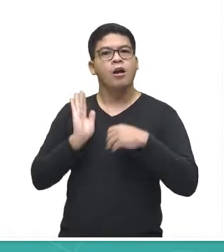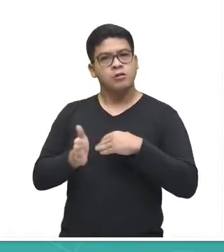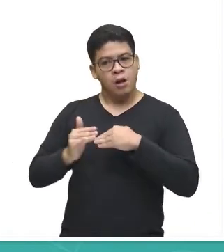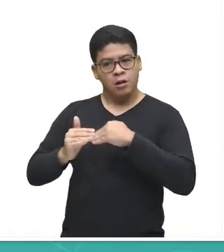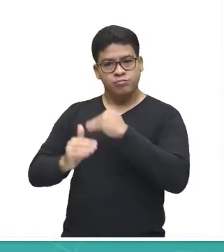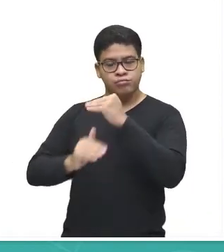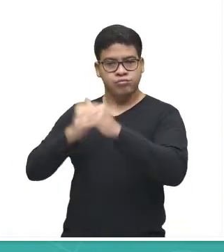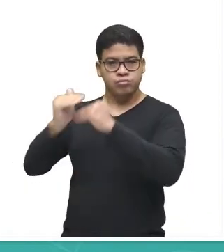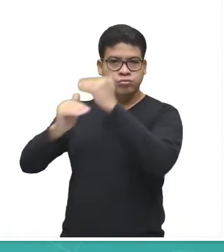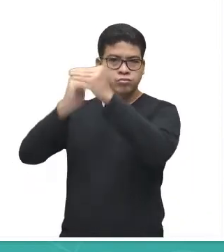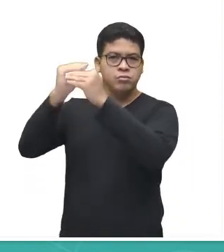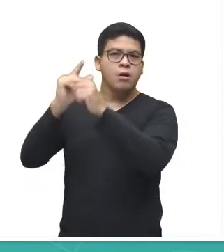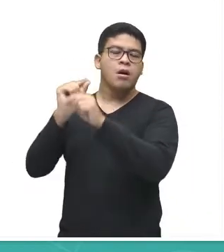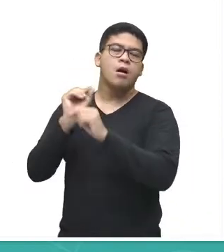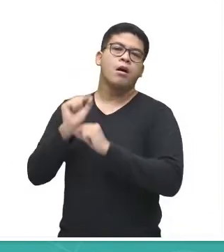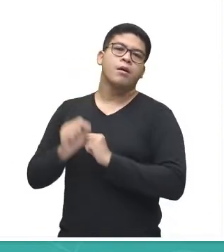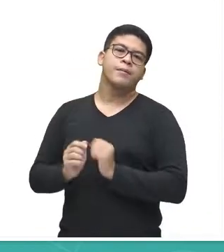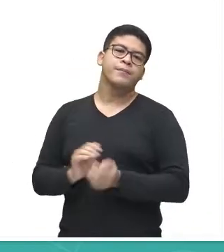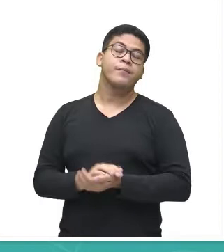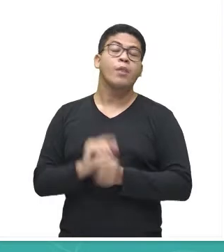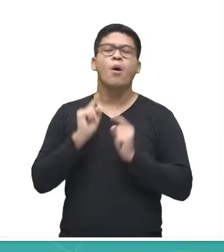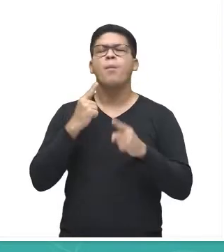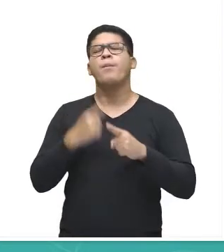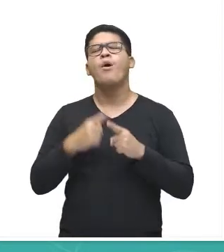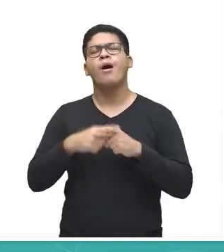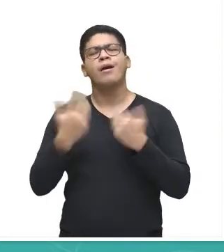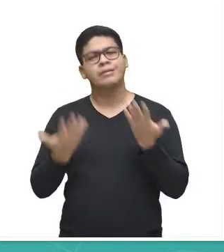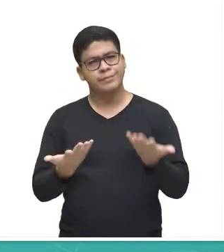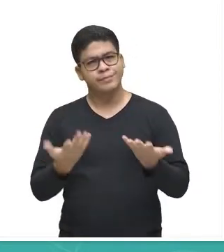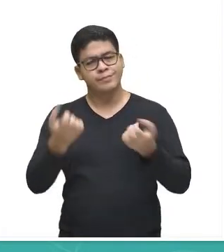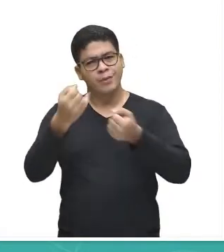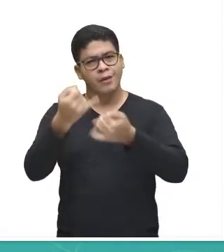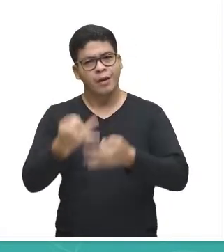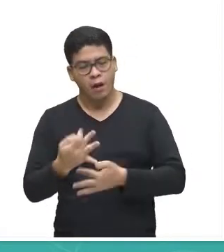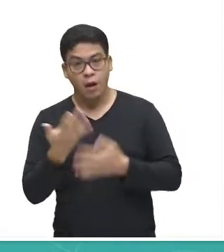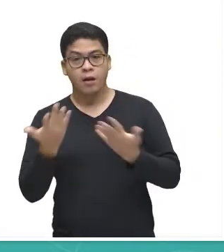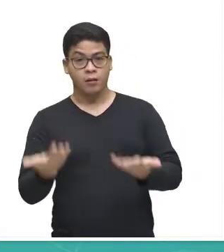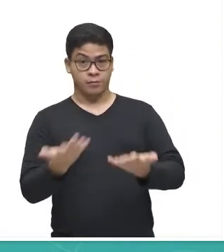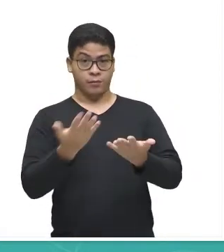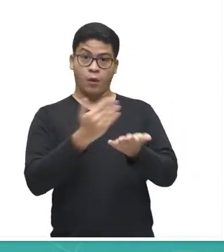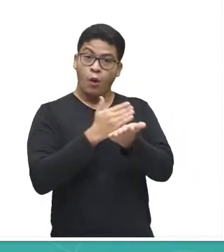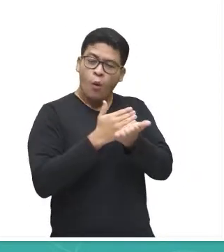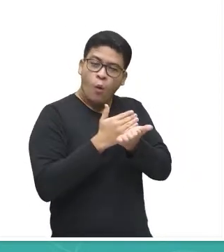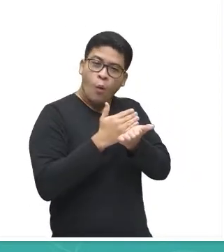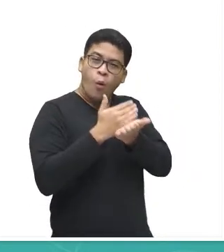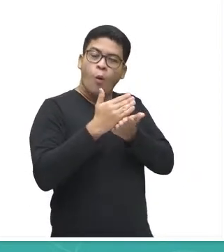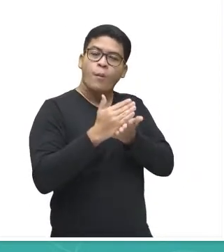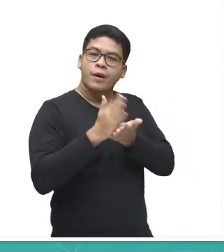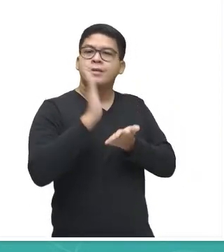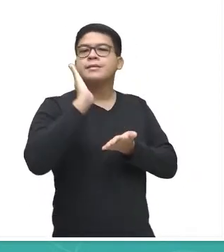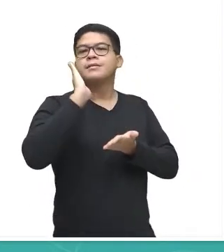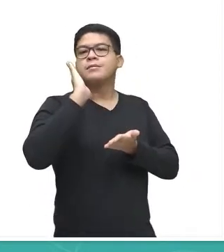desenvolvimento sexual completo? É porque a partir, né, da adolescência já